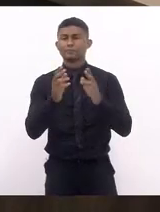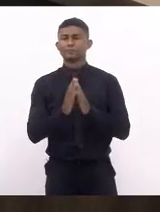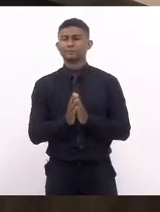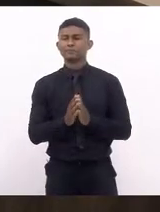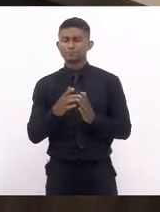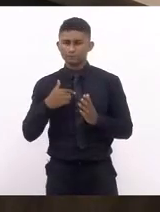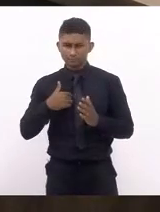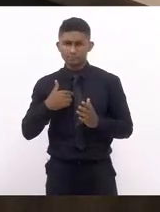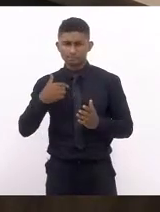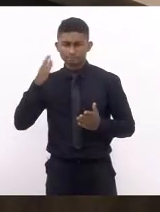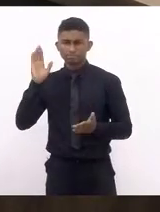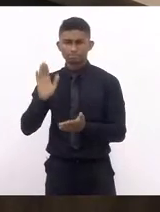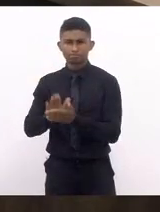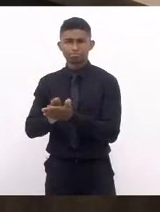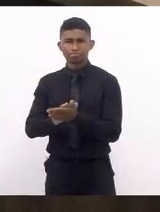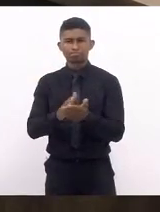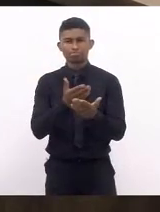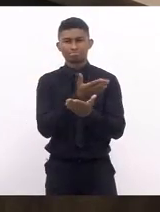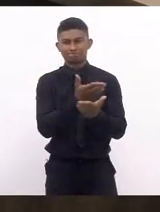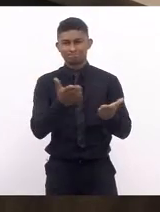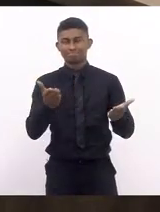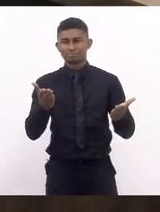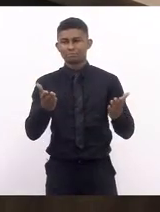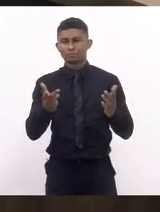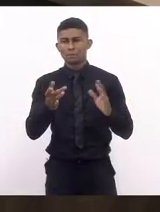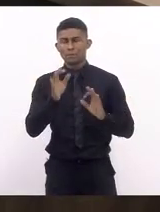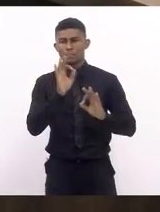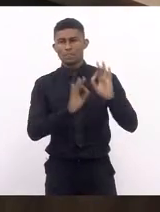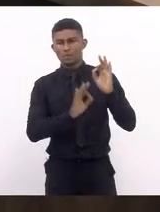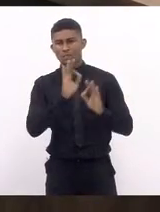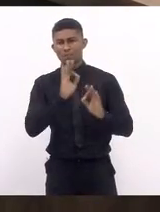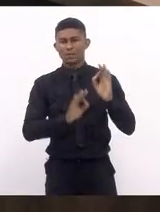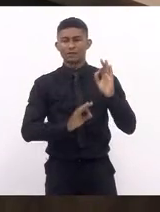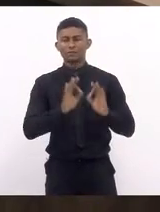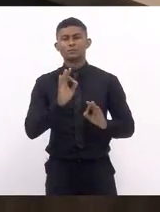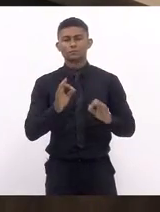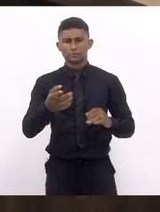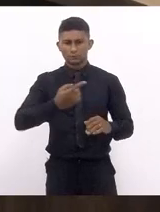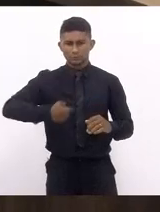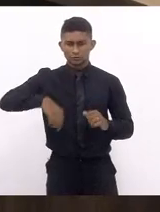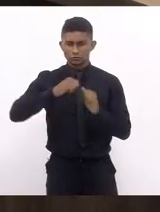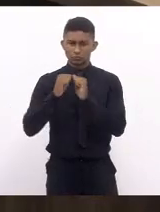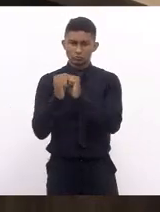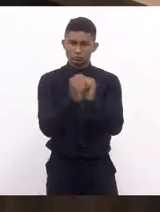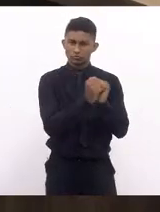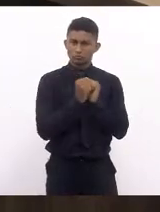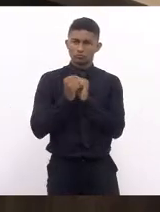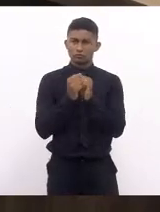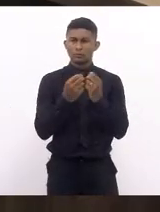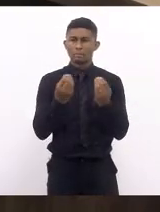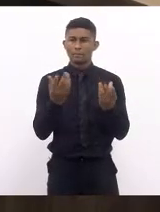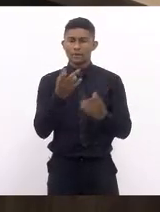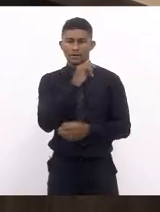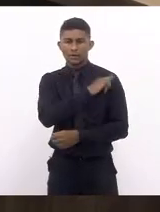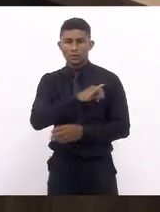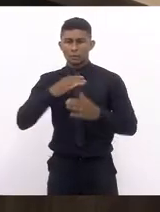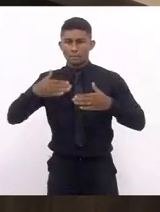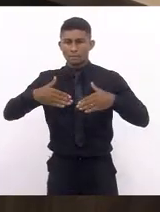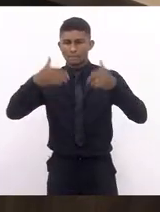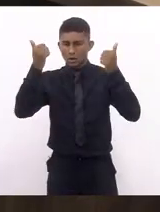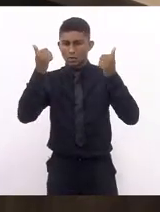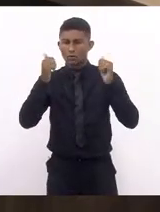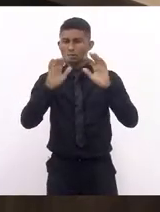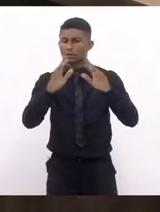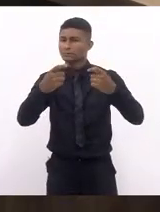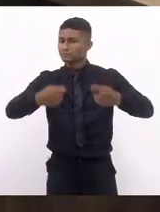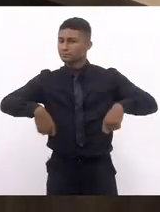quero parabenizar o deputado Gustavo Schmidt pelo projeto dizer que estamos juntos por um Rio de Janeiro melhor e para ter um Rio de